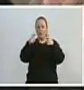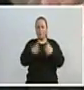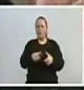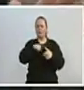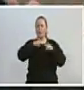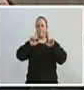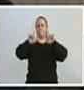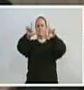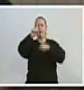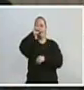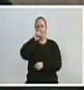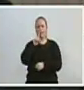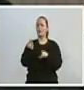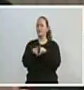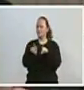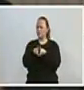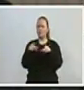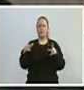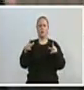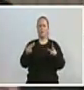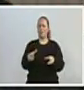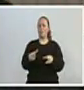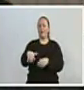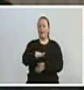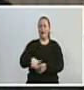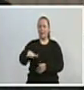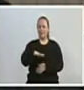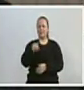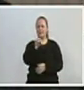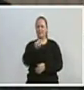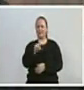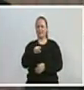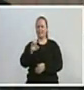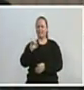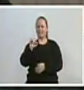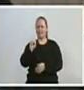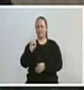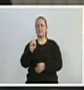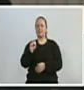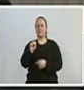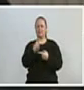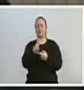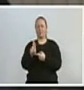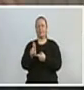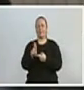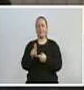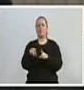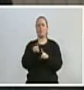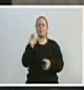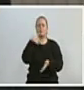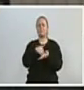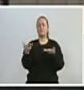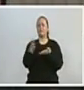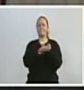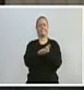loteamentos denominados de áreas ex, que de fato colocaram como áreas ex e nada mais fizeram. Então, realmente,